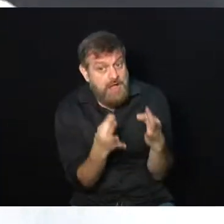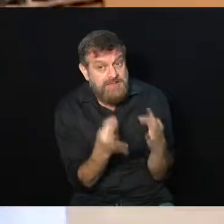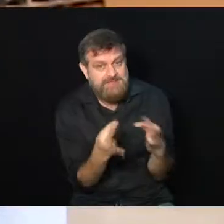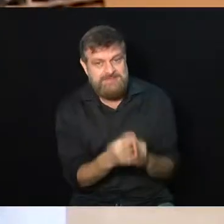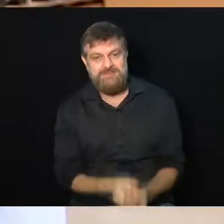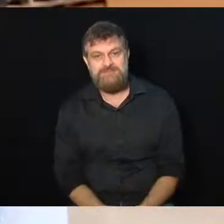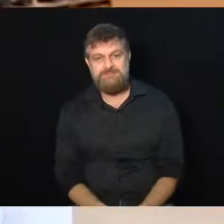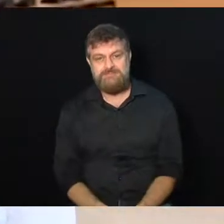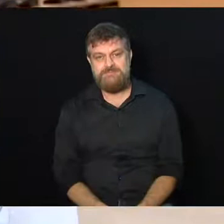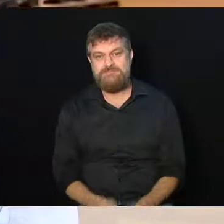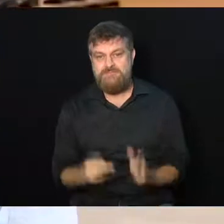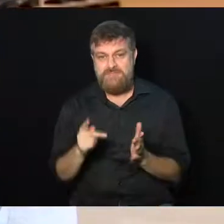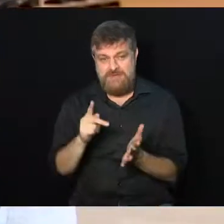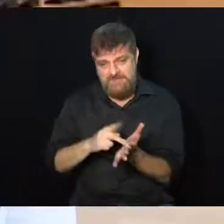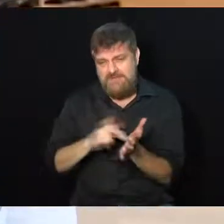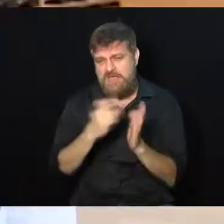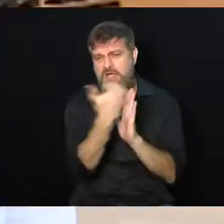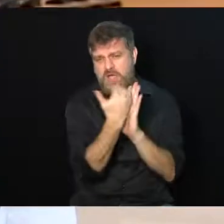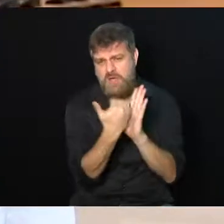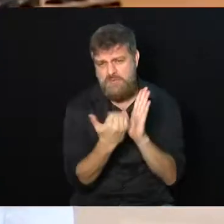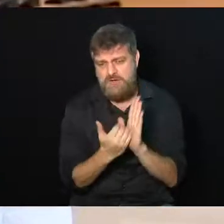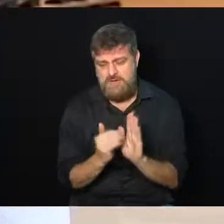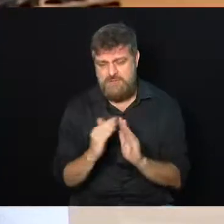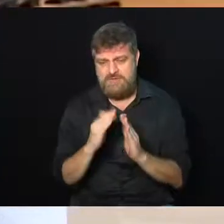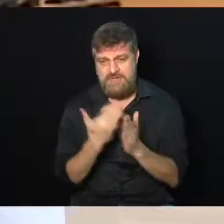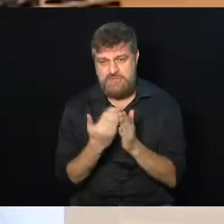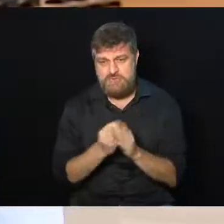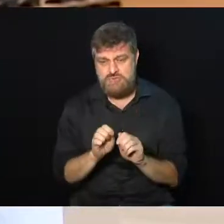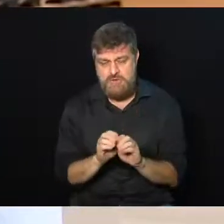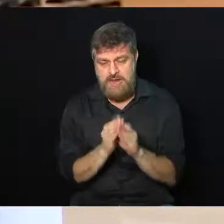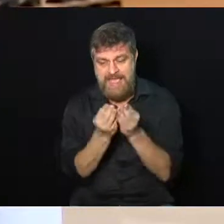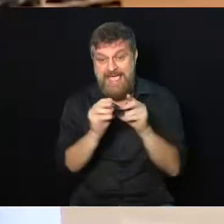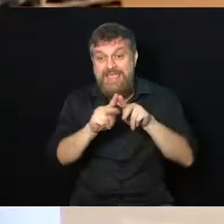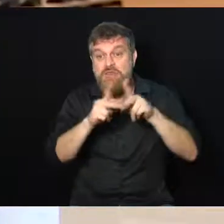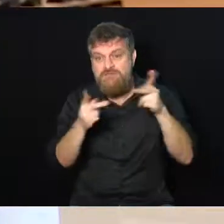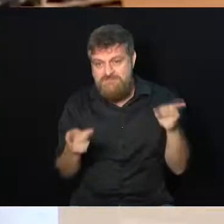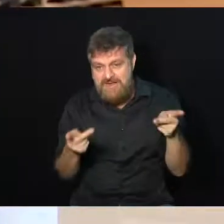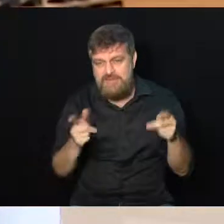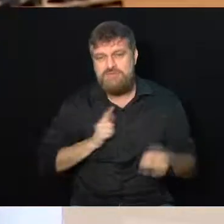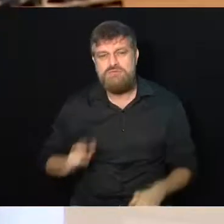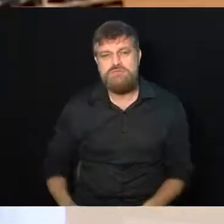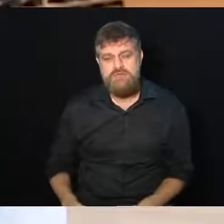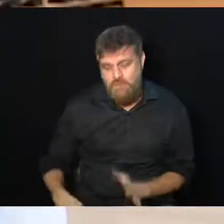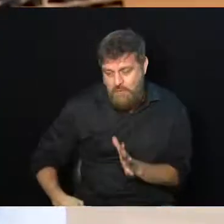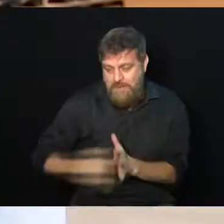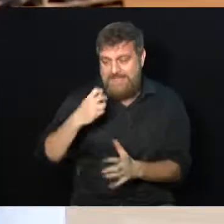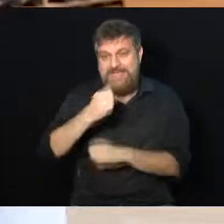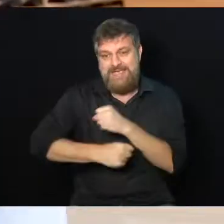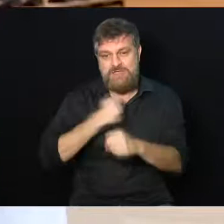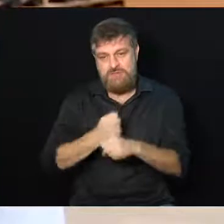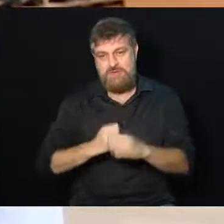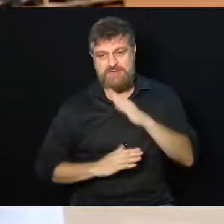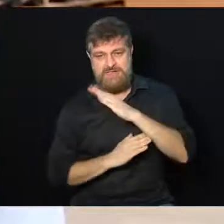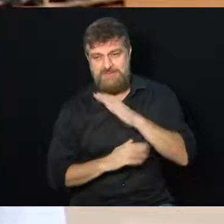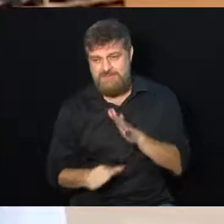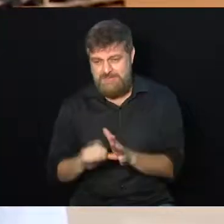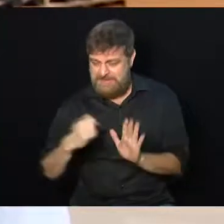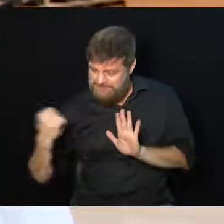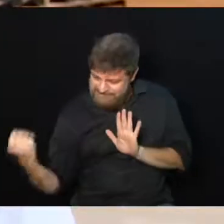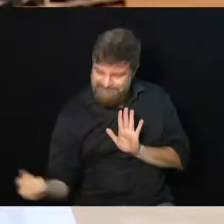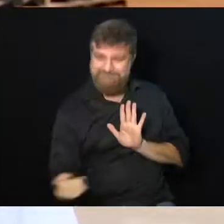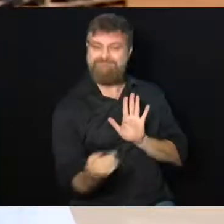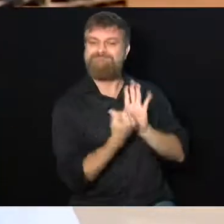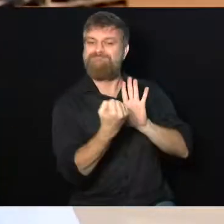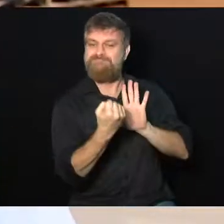tá? Na verdade é um programa fantástico do Colégio Renovatos, é o 5º ano que a gente faz na Câmara, que primeiro marca um